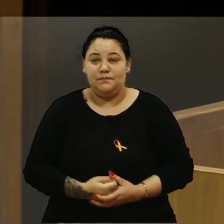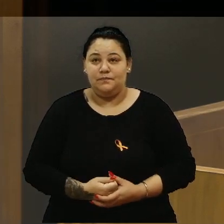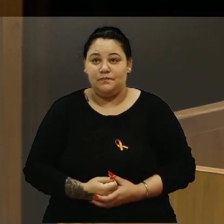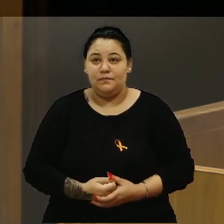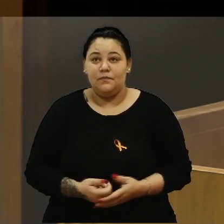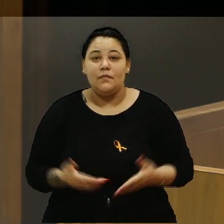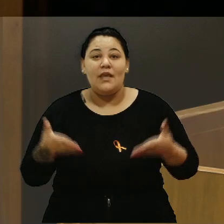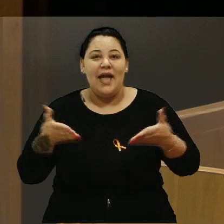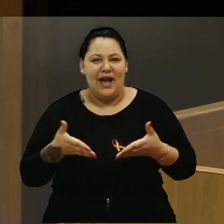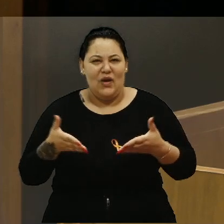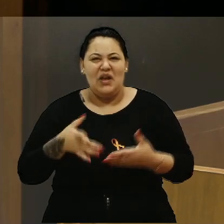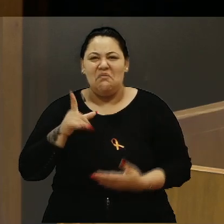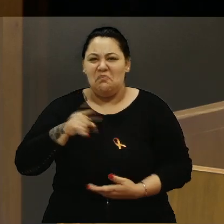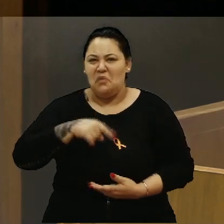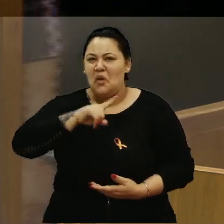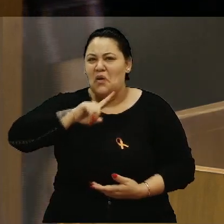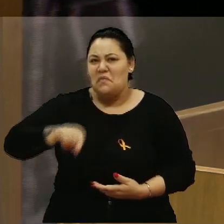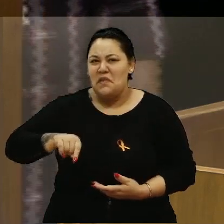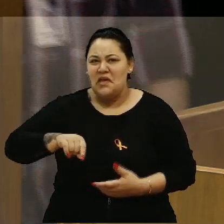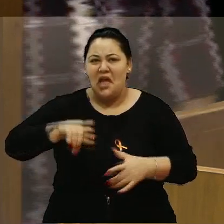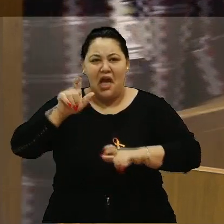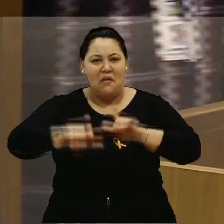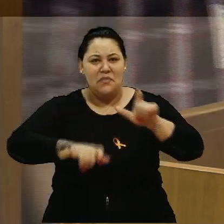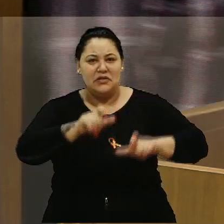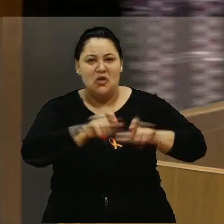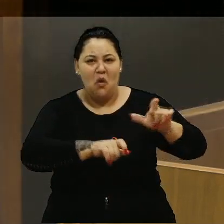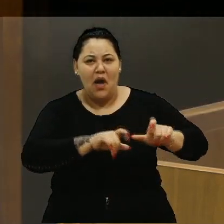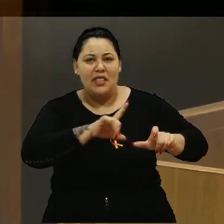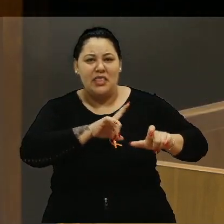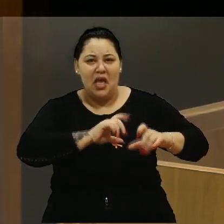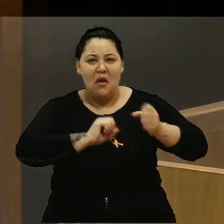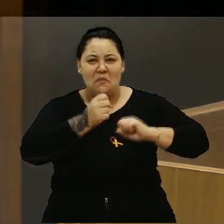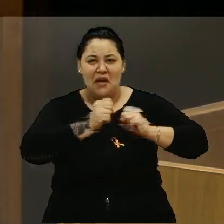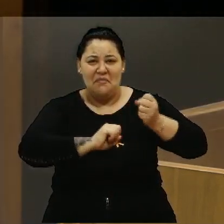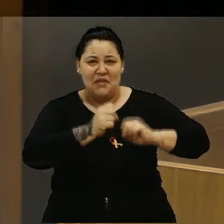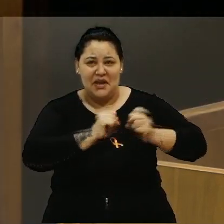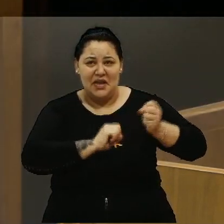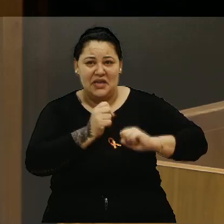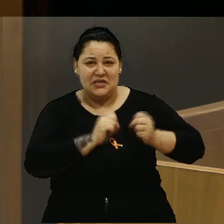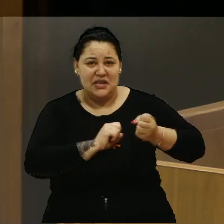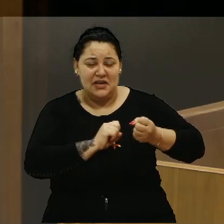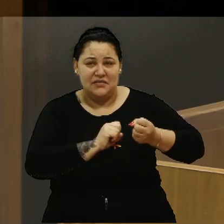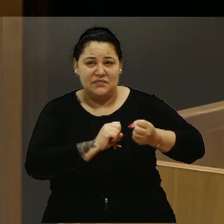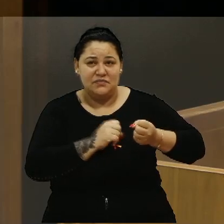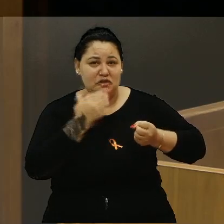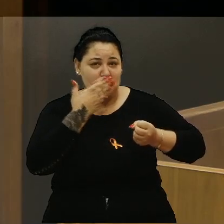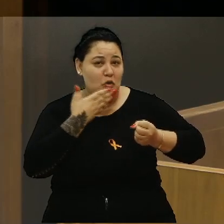Agora, proibir que a pessoa bote uma fabriquinha lá de marmelada, de queijo,